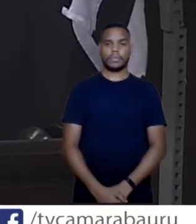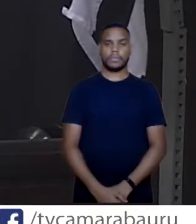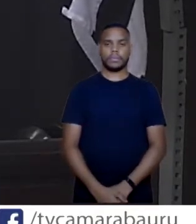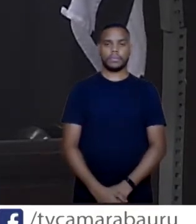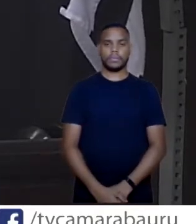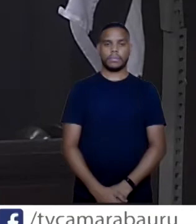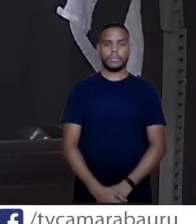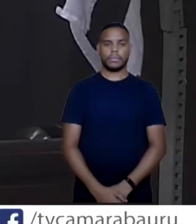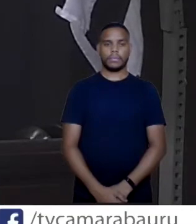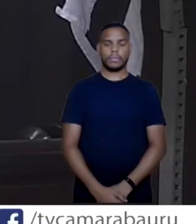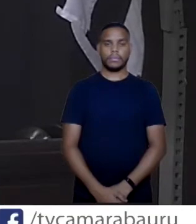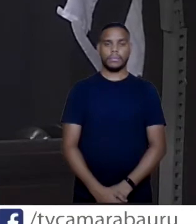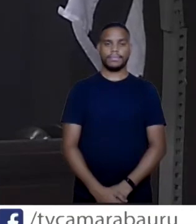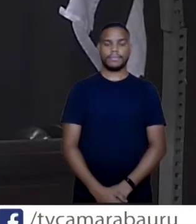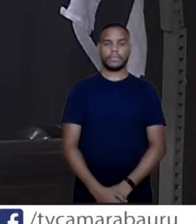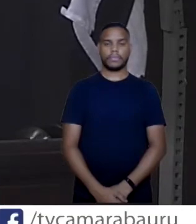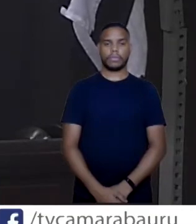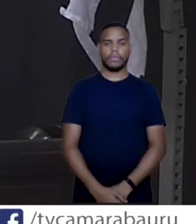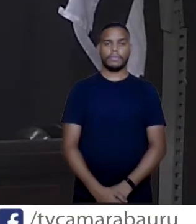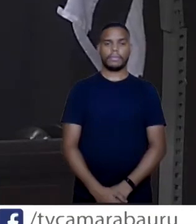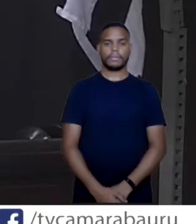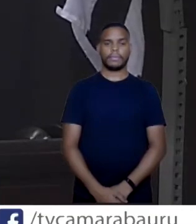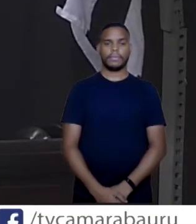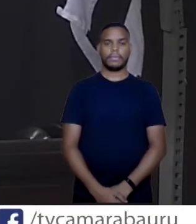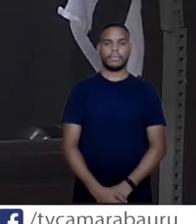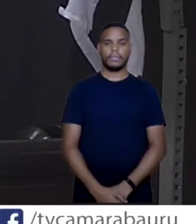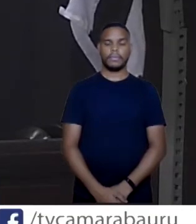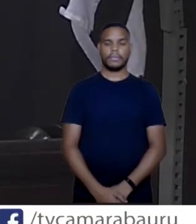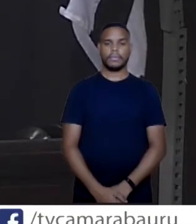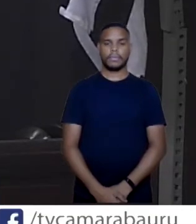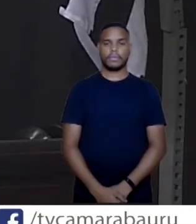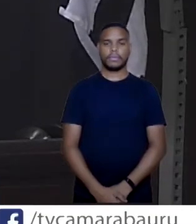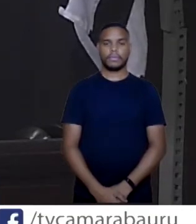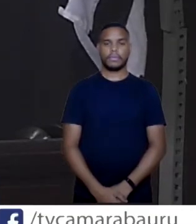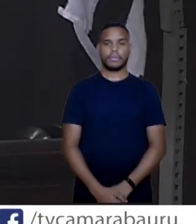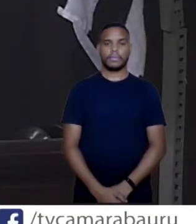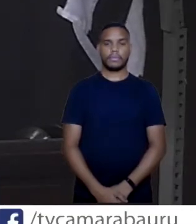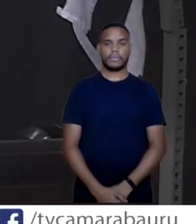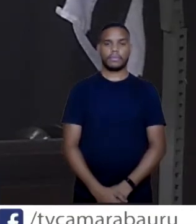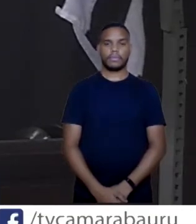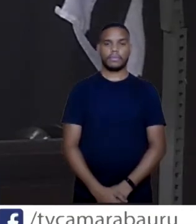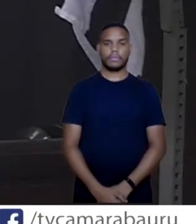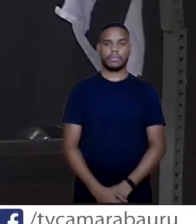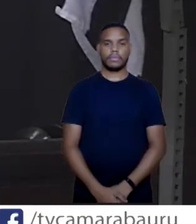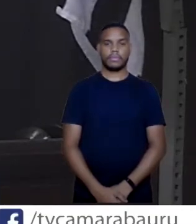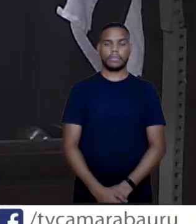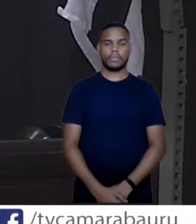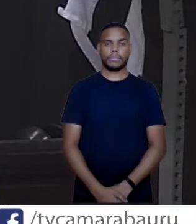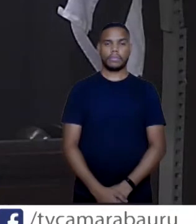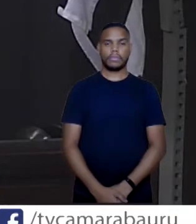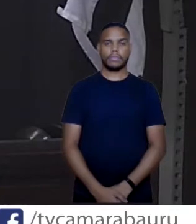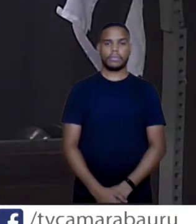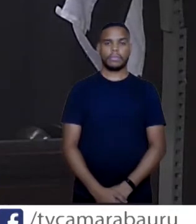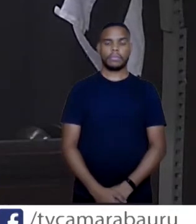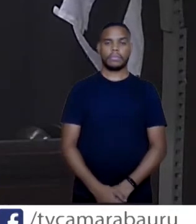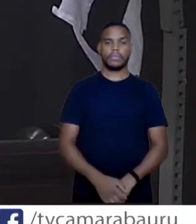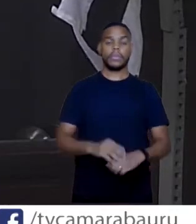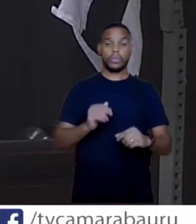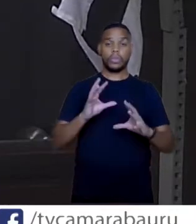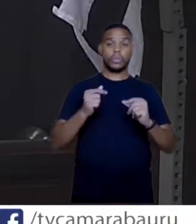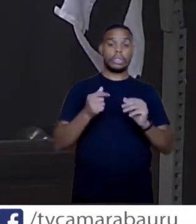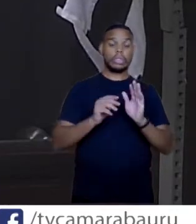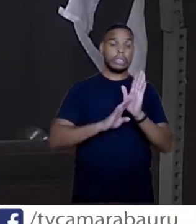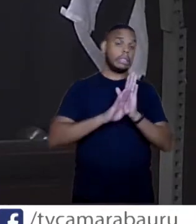o mundo o bayern está sob o preço todo mundo compra se